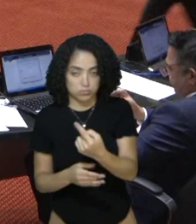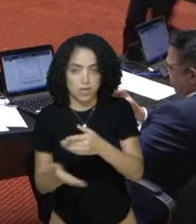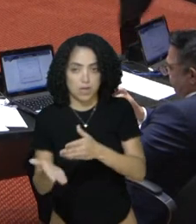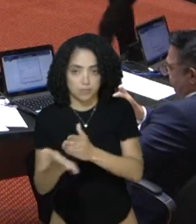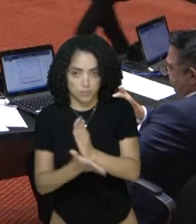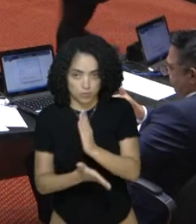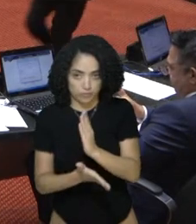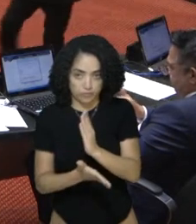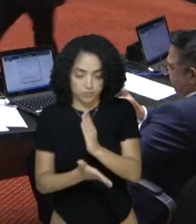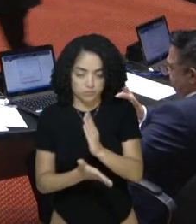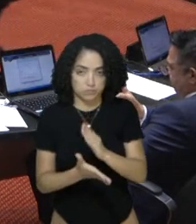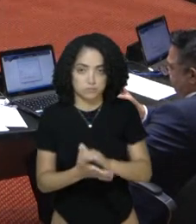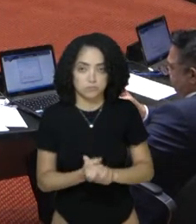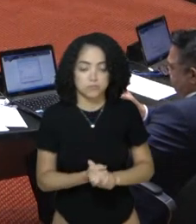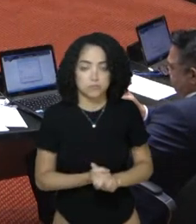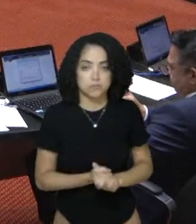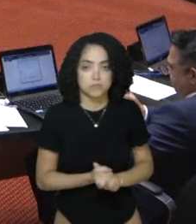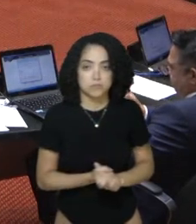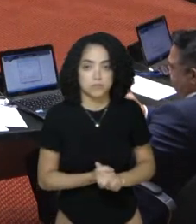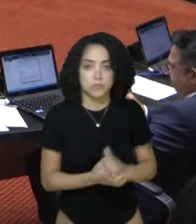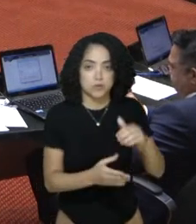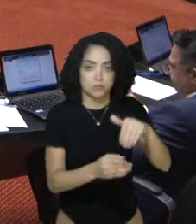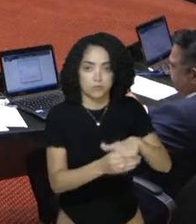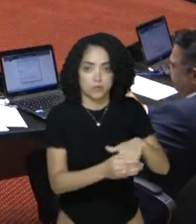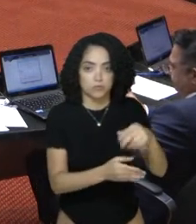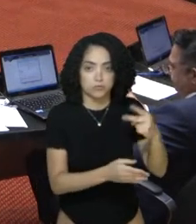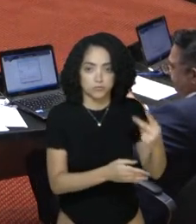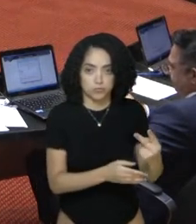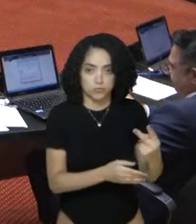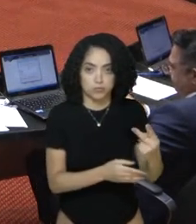aprova. Voto 2,